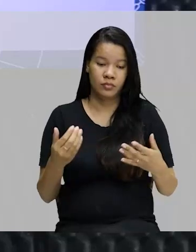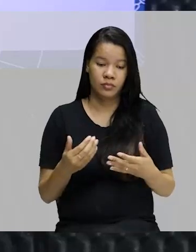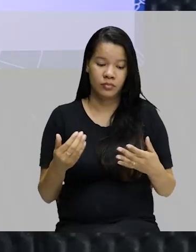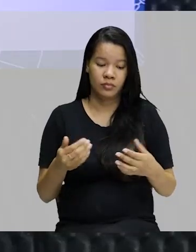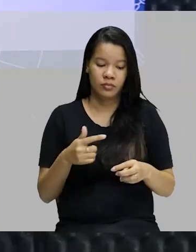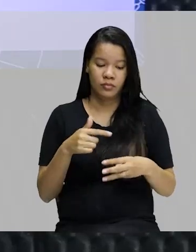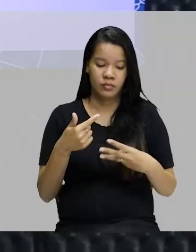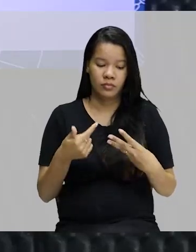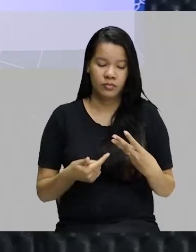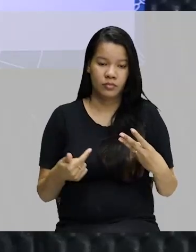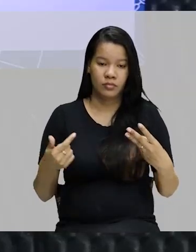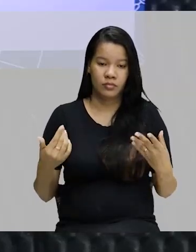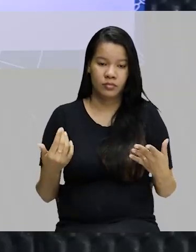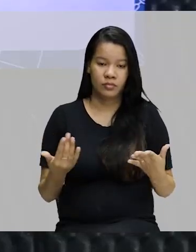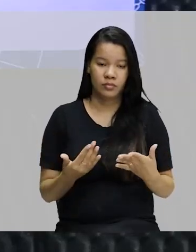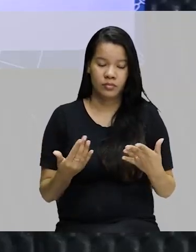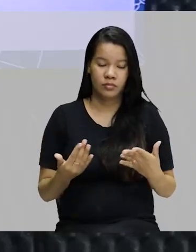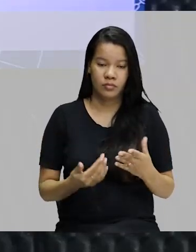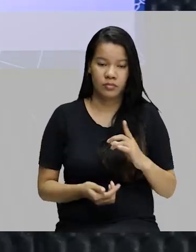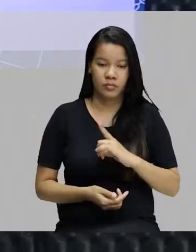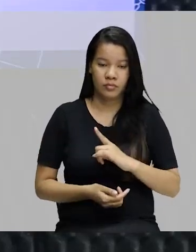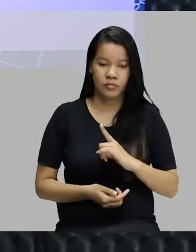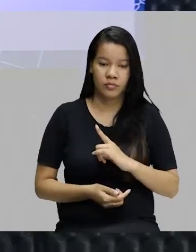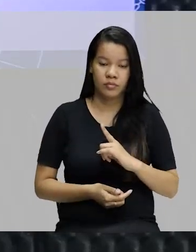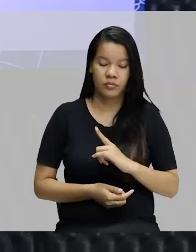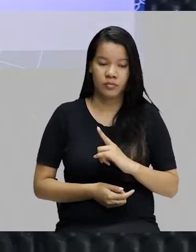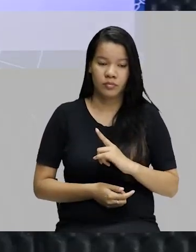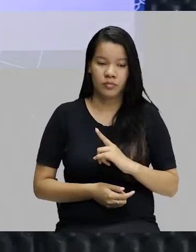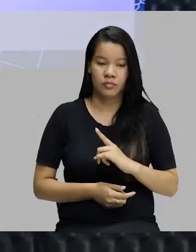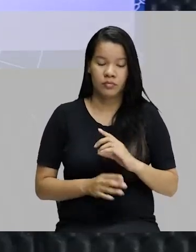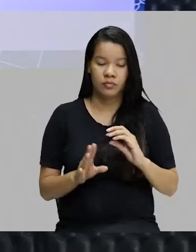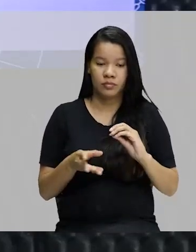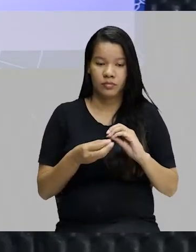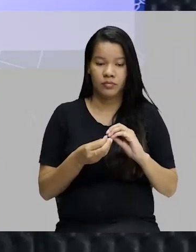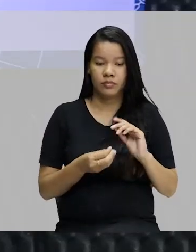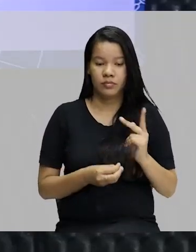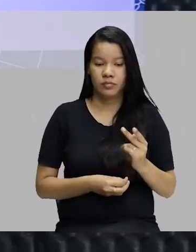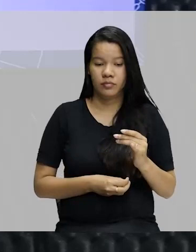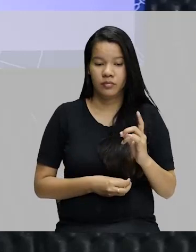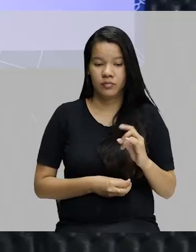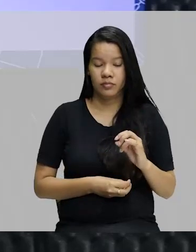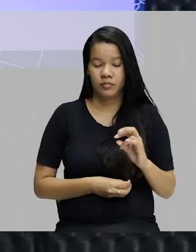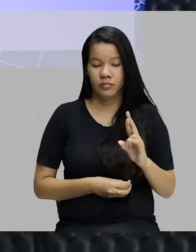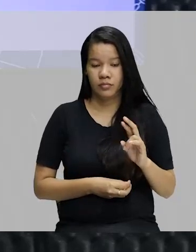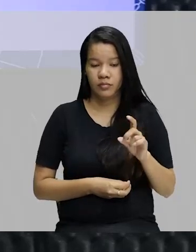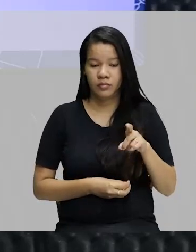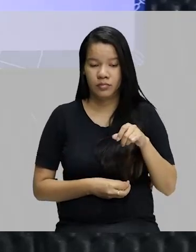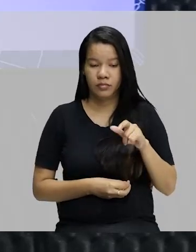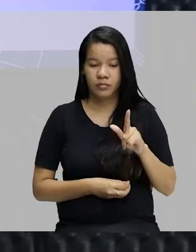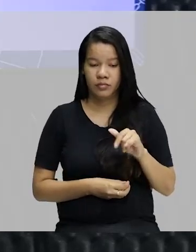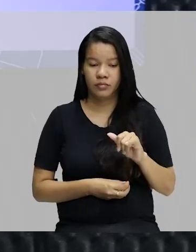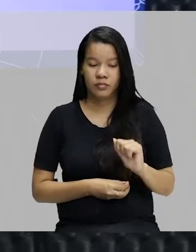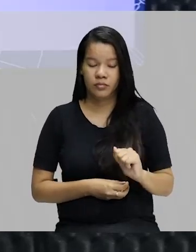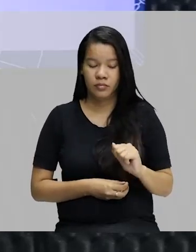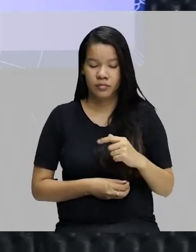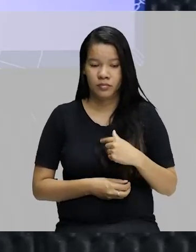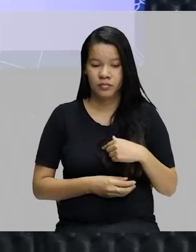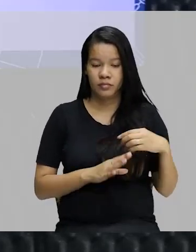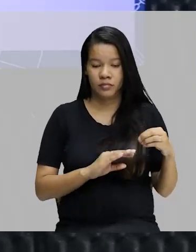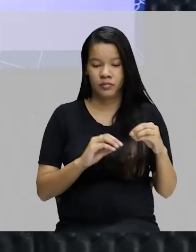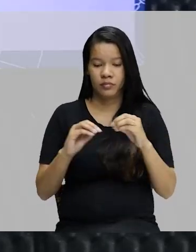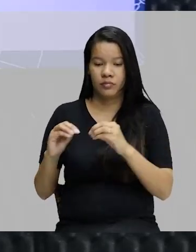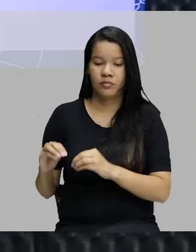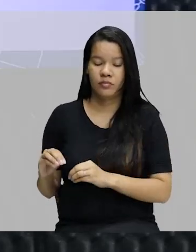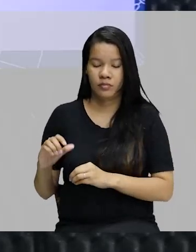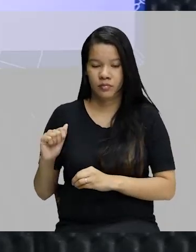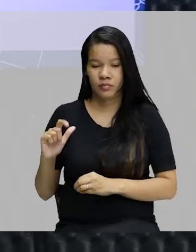ter a adição da hidroxila, portanto, eu vou sair do aldeído e vou